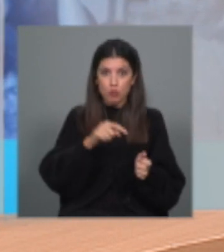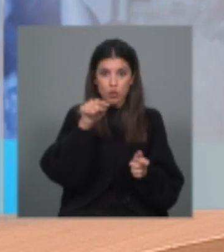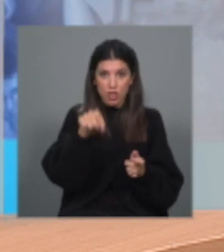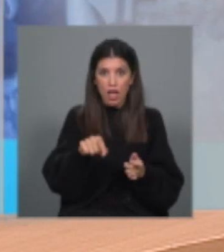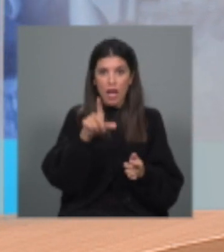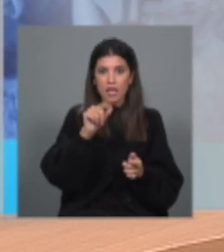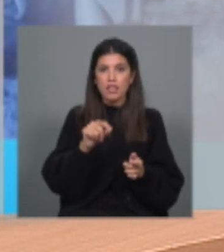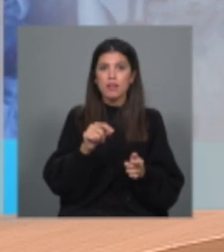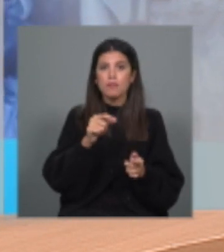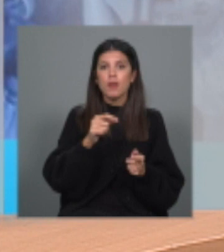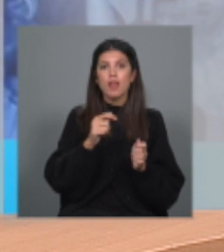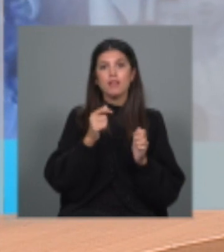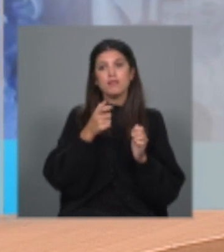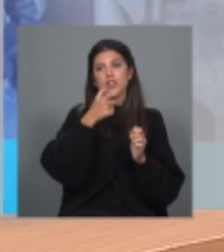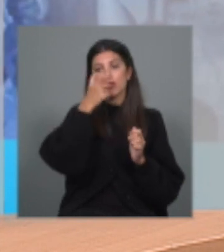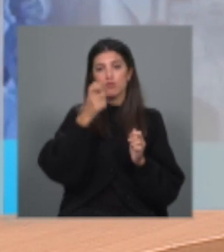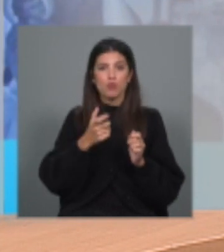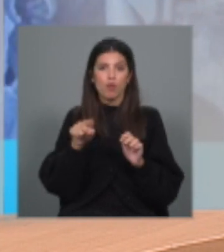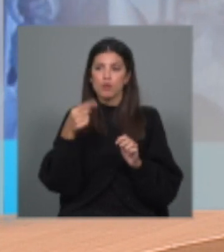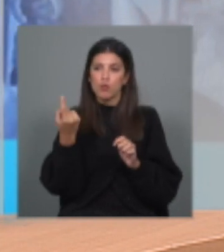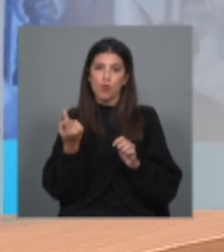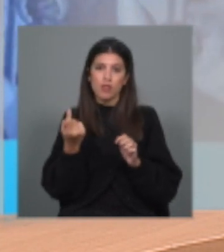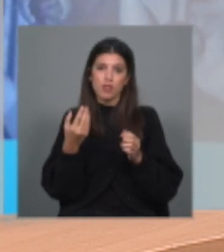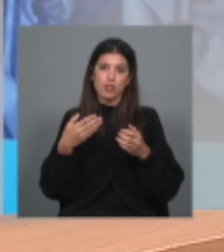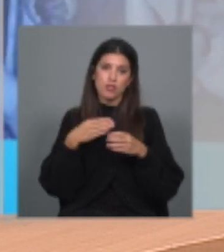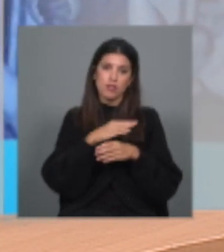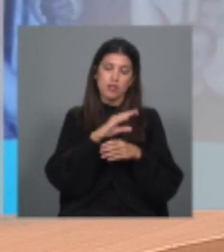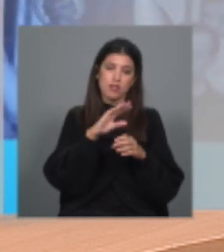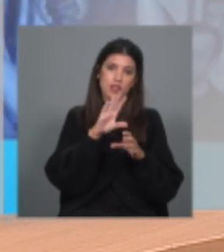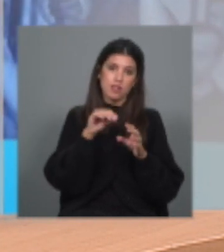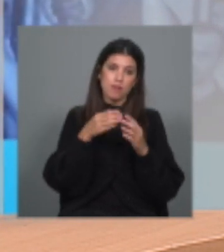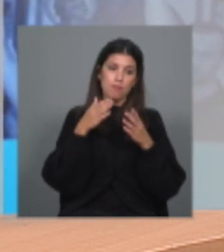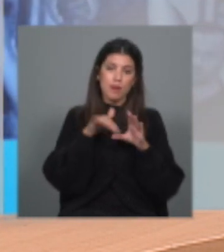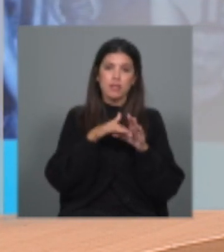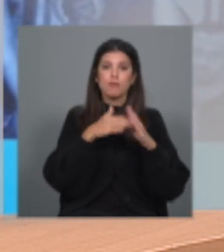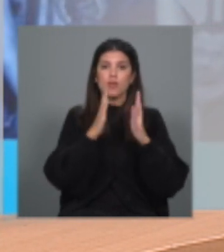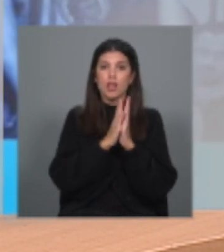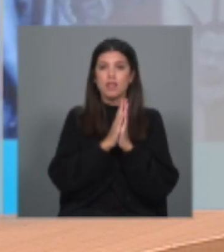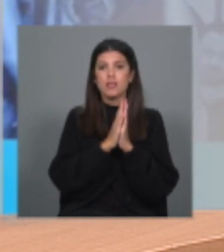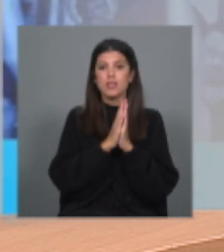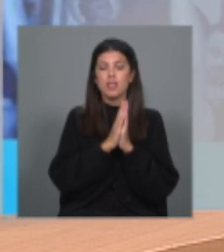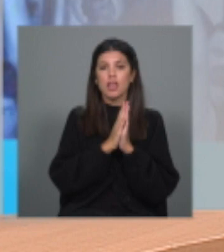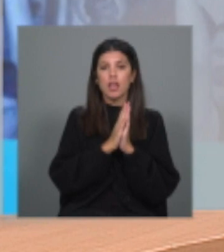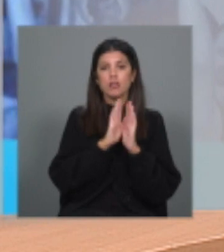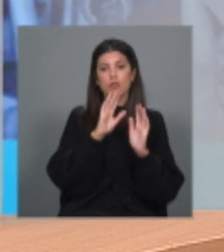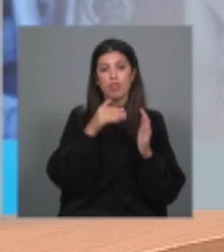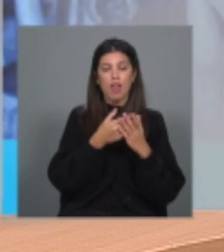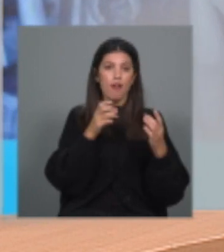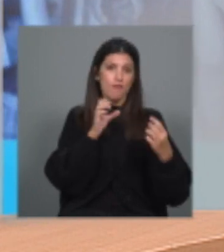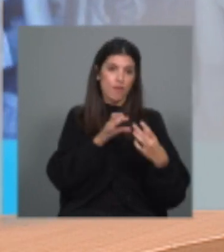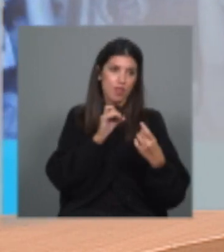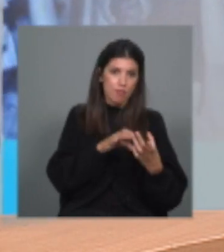dos religiosos que na paróquia servem e que dão depois feedback ao seminário, ou através do prior, ou às vezes até diretamente. Mas